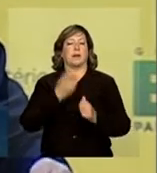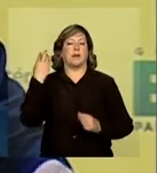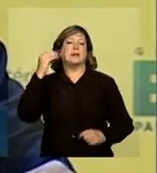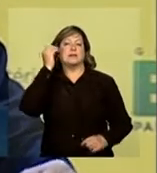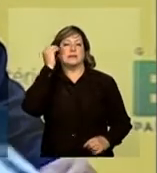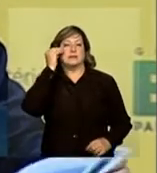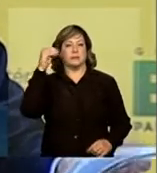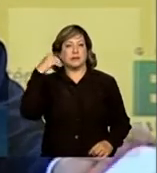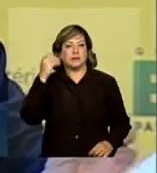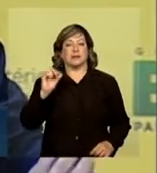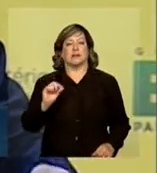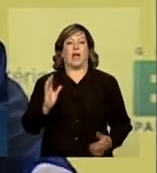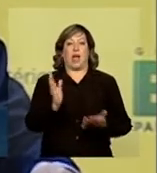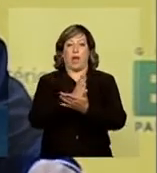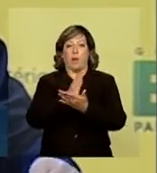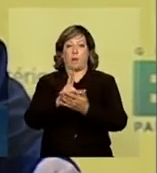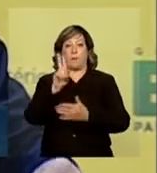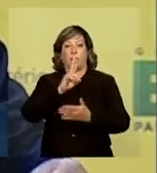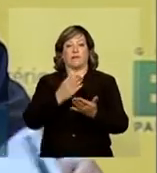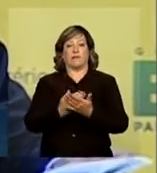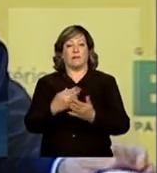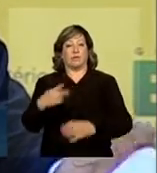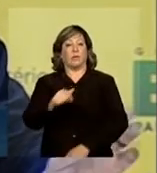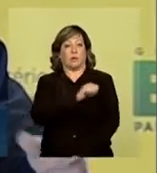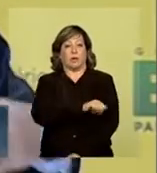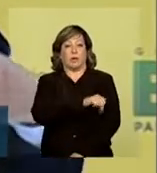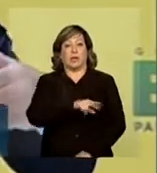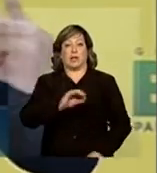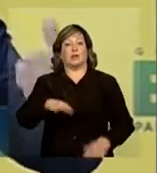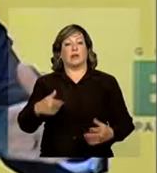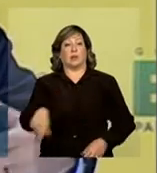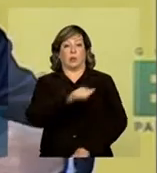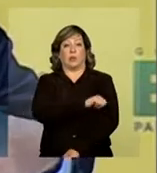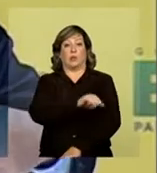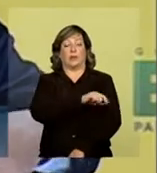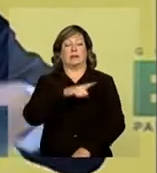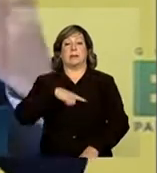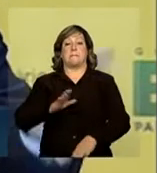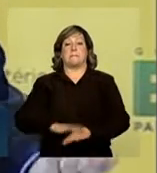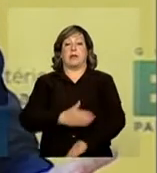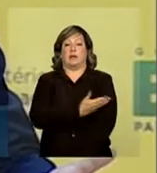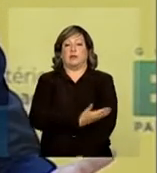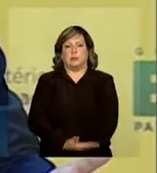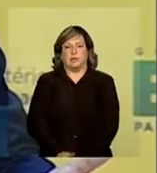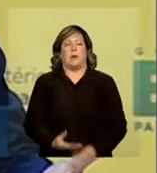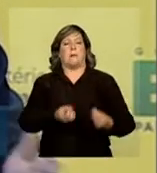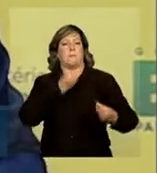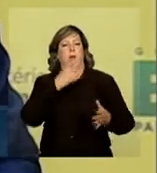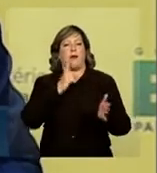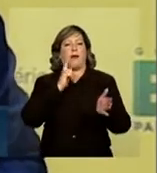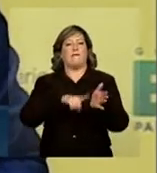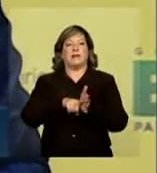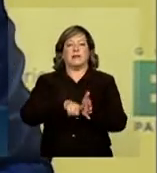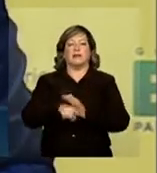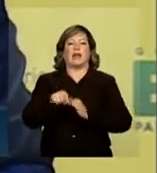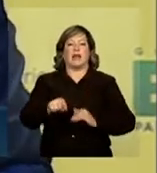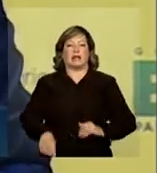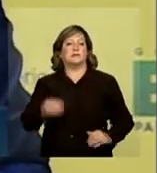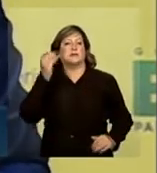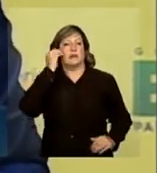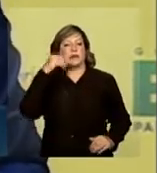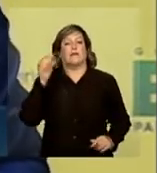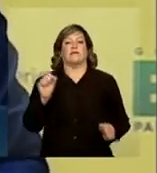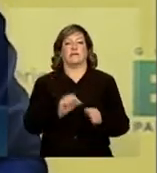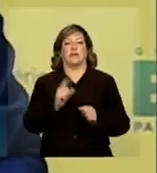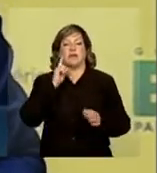inclusive vieram de algumas universidades do Rio de Janeiro tão Rio tem mais tradição tem uma boa avaliação dessa experiência nós